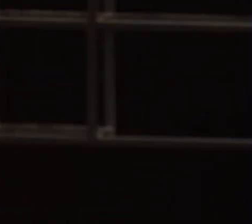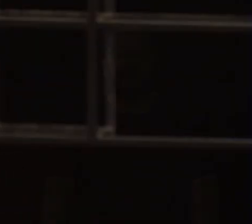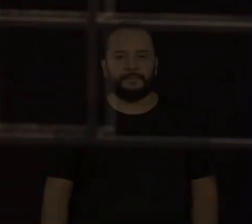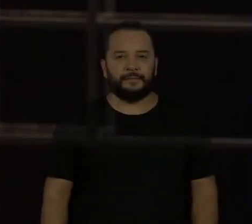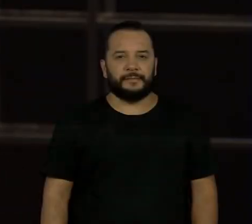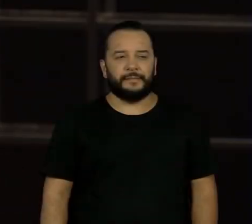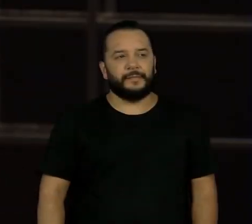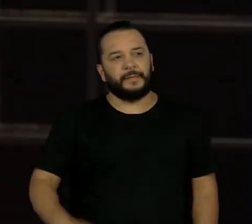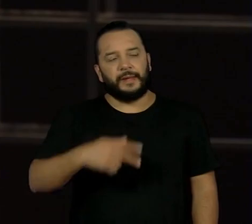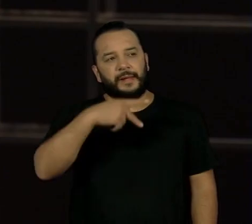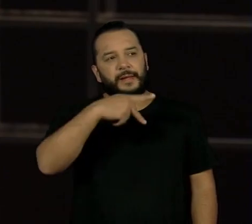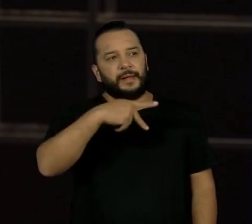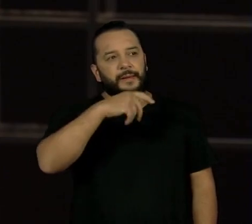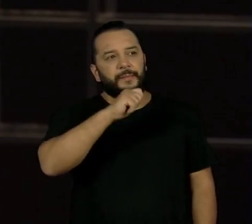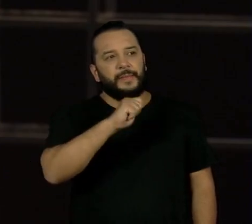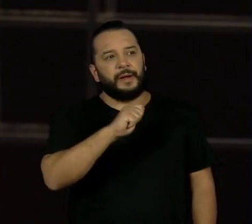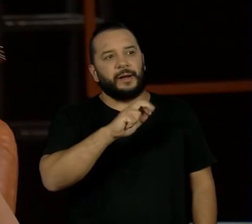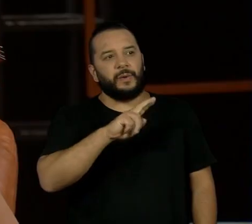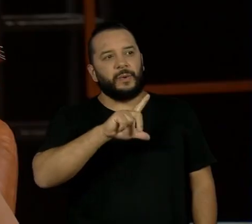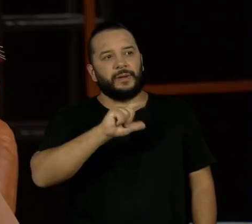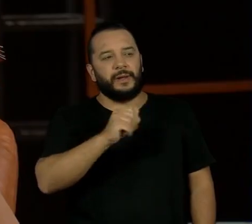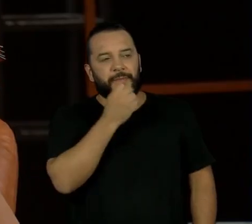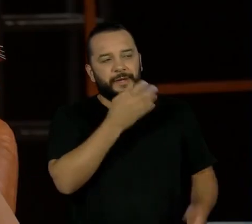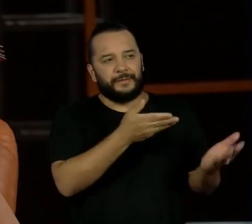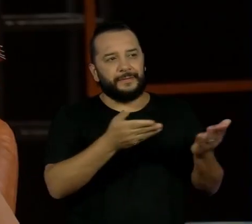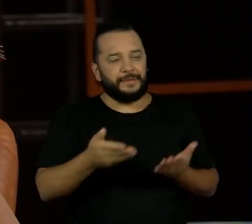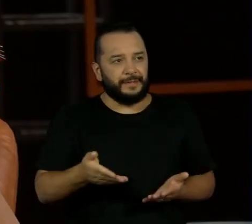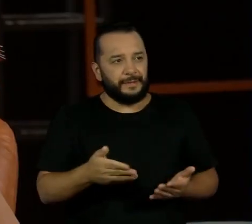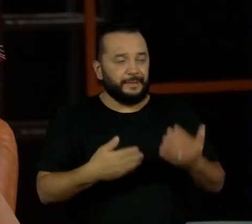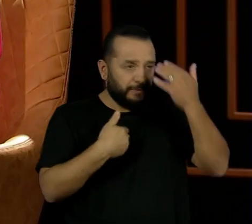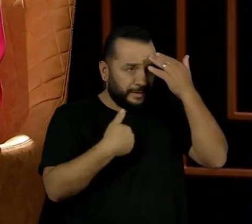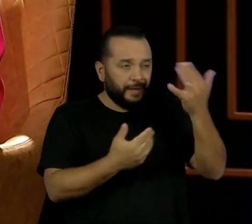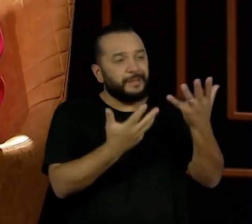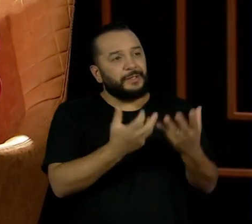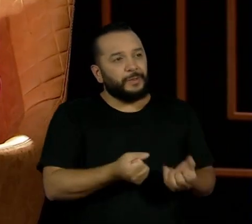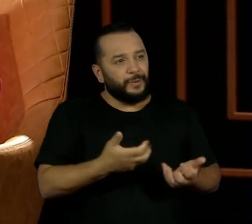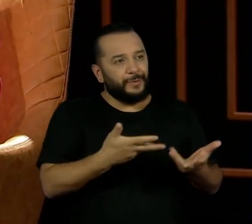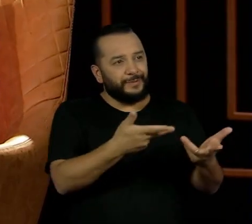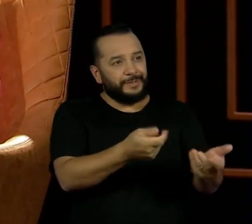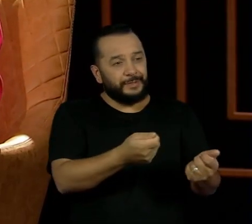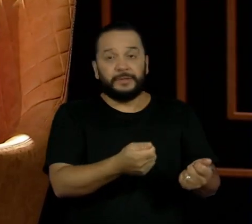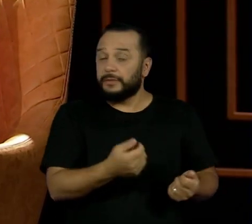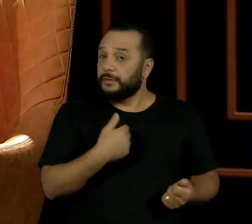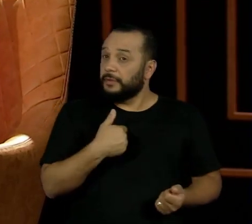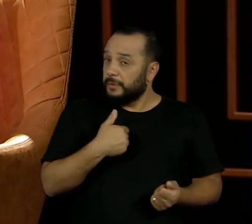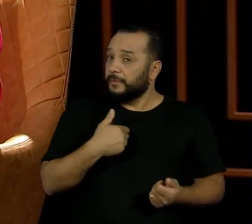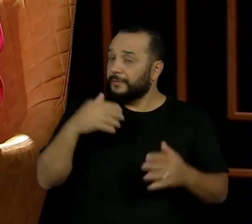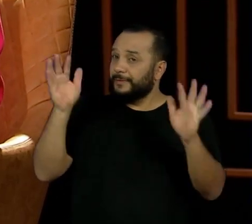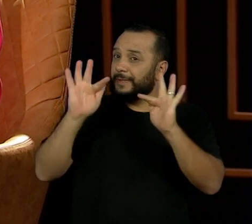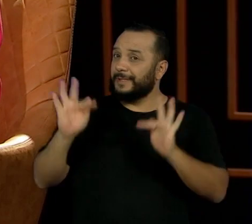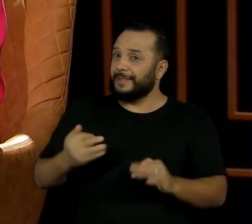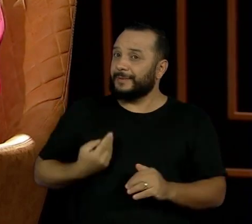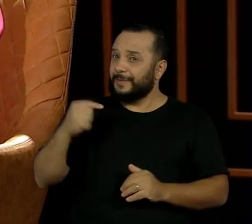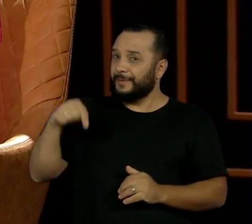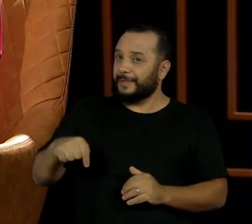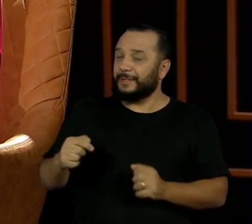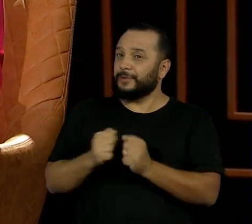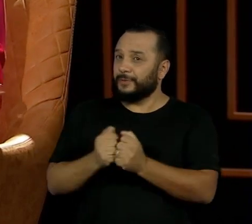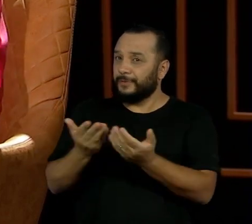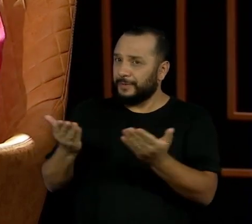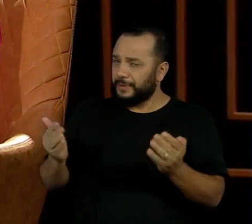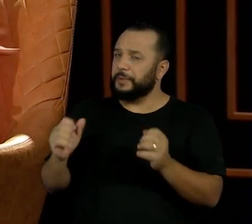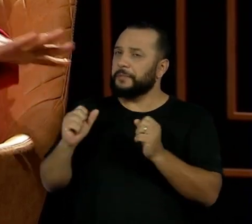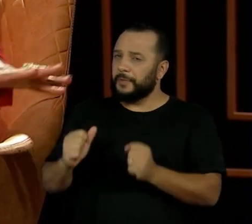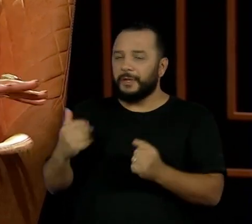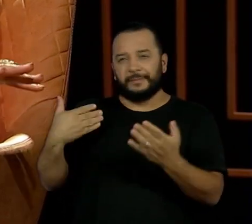Paula, seja muito bem-vinda. Obrigado por aceitar o nosso convite, Paula. Obrigada, Tílio. Estou muito feliz de estar aqui com vocês. Pronta para a